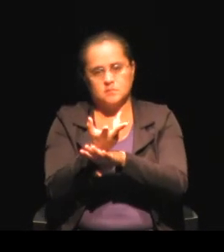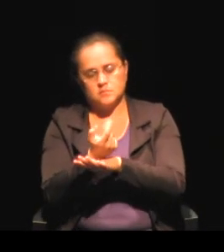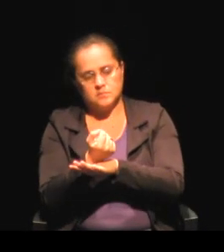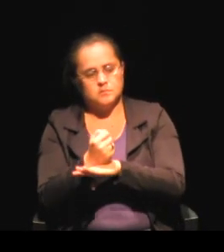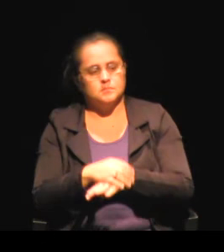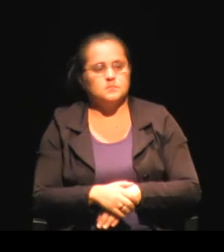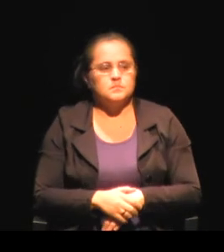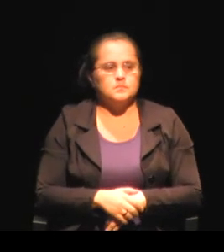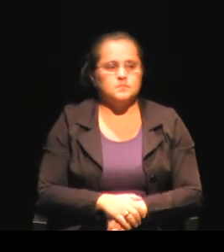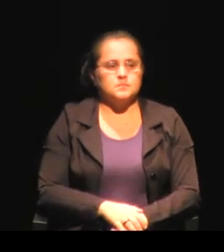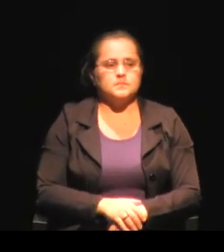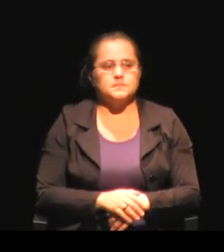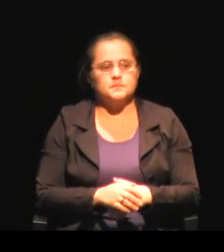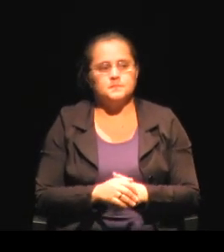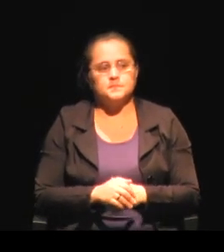das